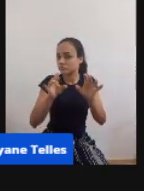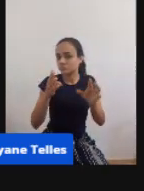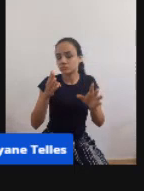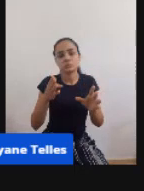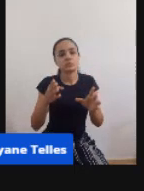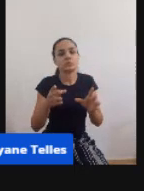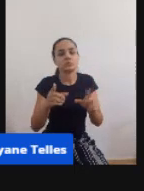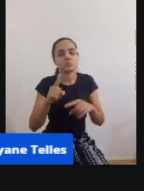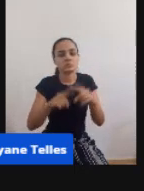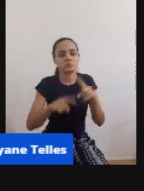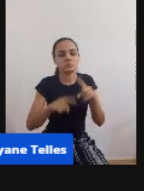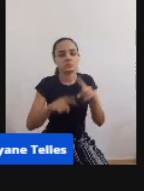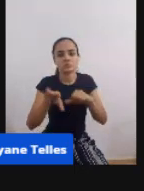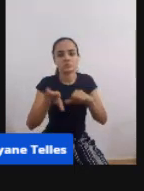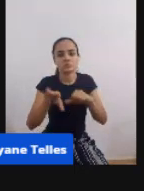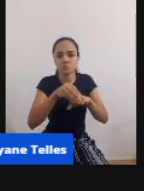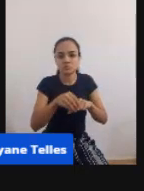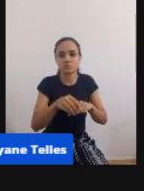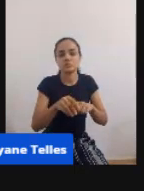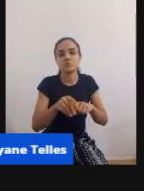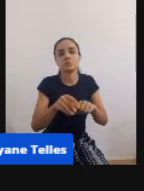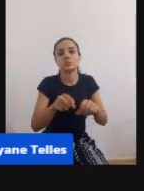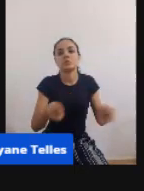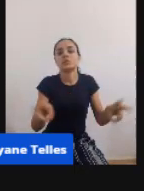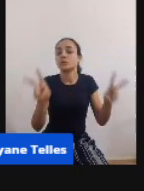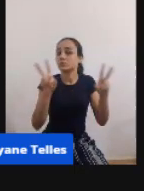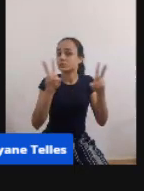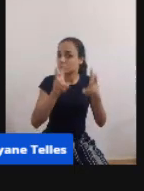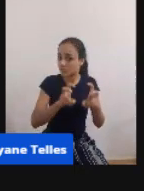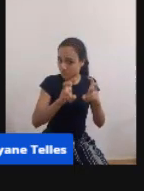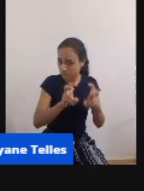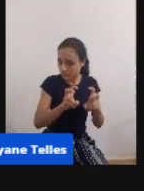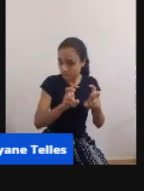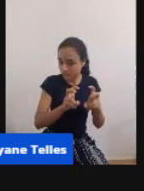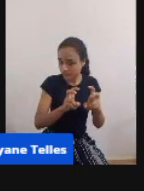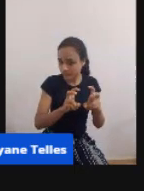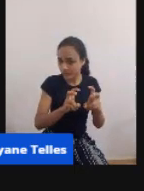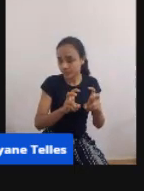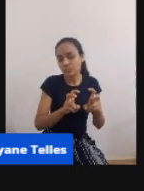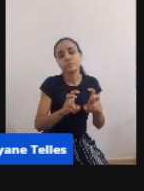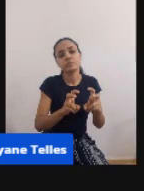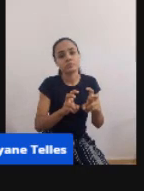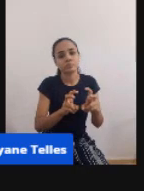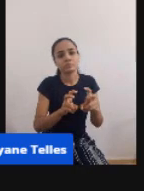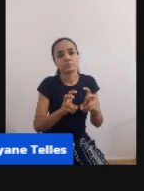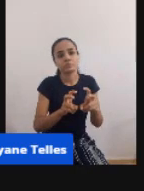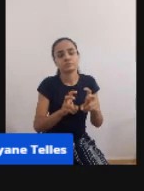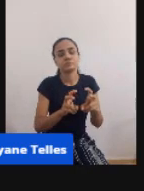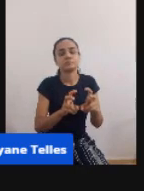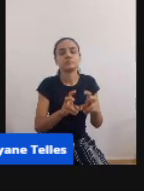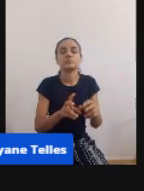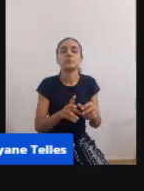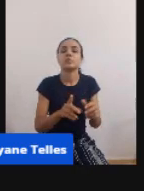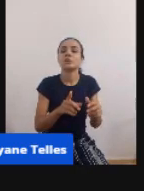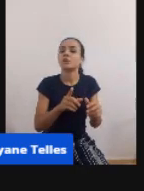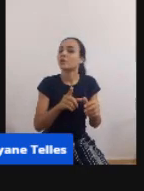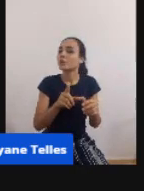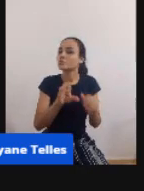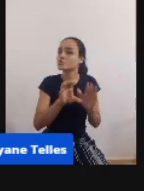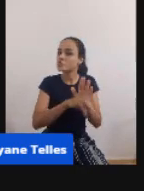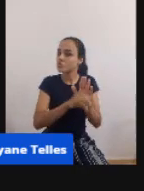temática, dialogando sempre em relação aos conceitos que deverão ser compreendidos pelos